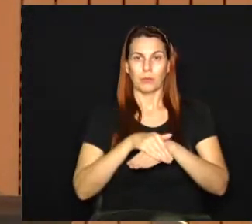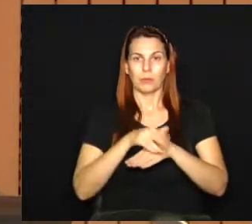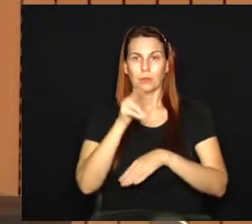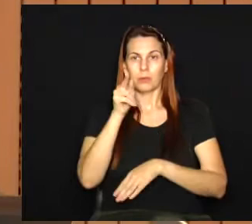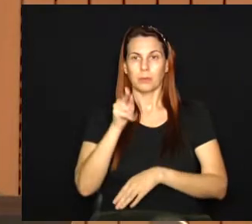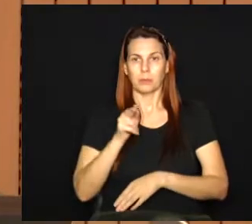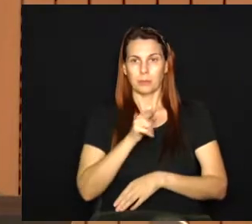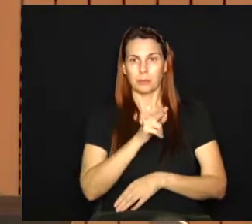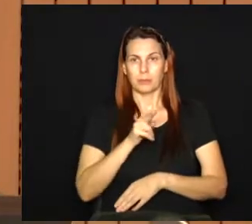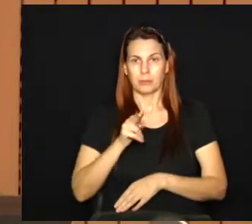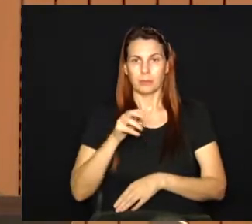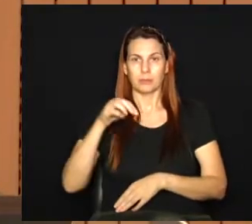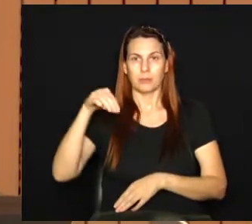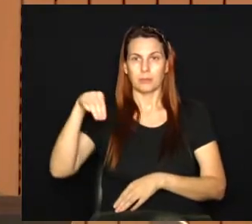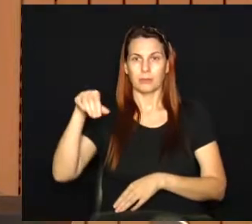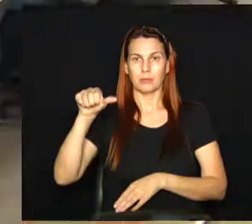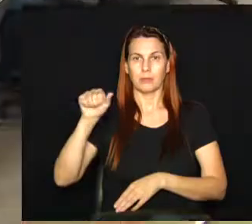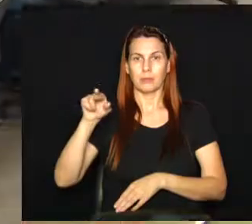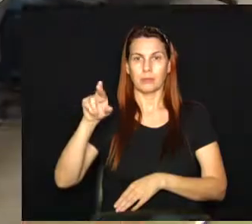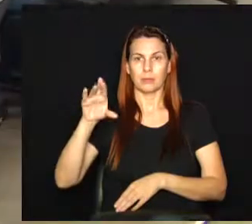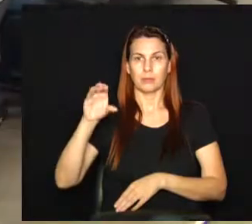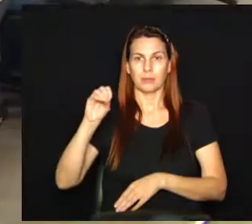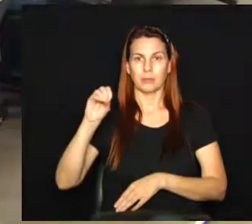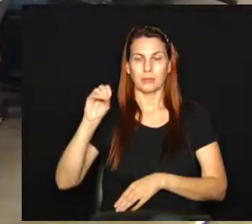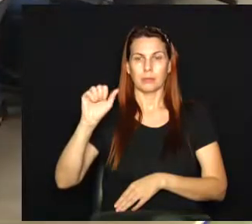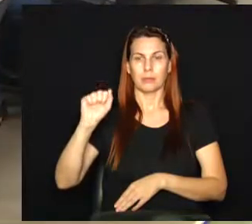Marco Antônio Amistalden.